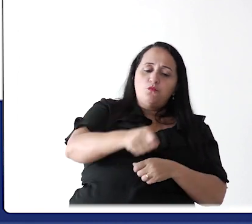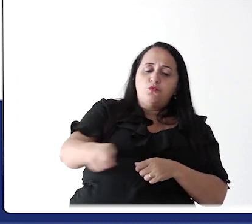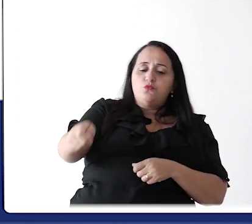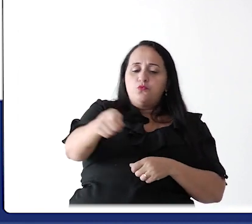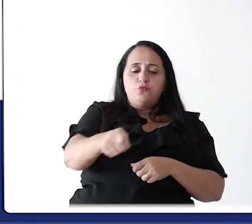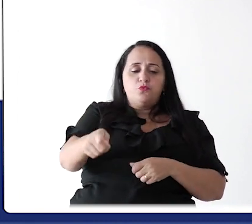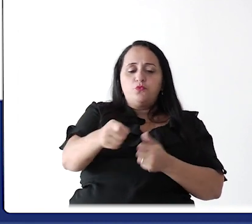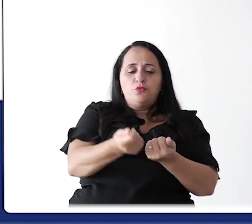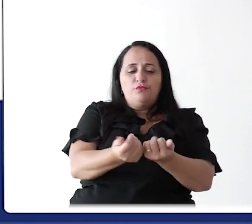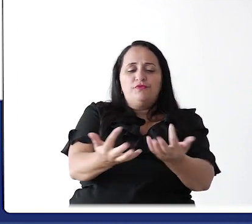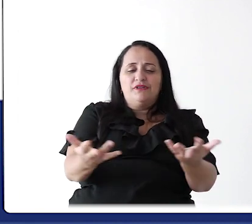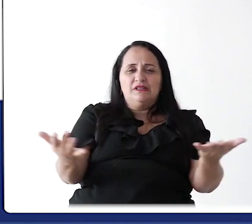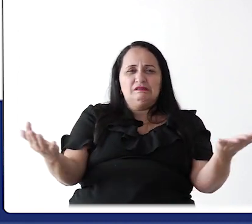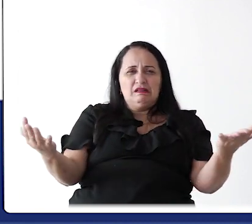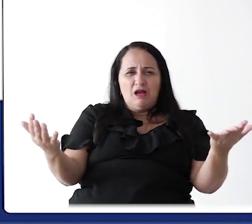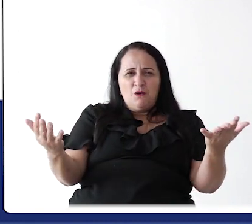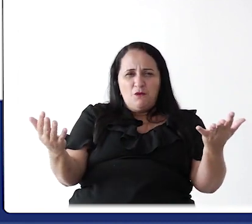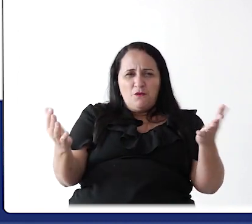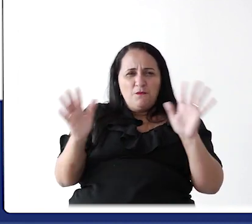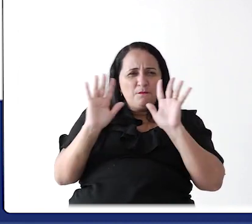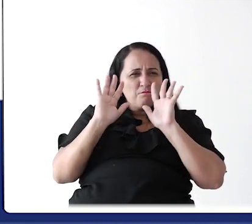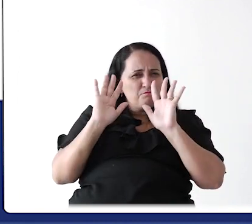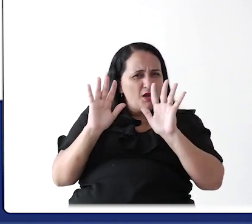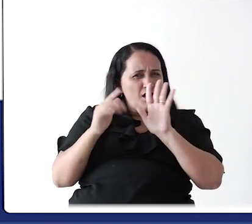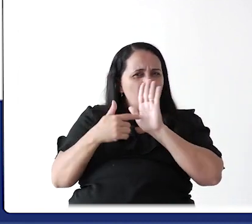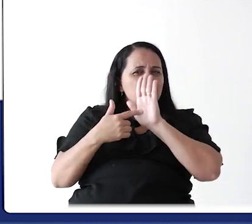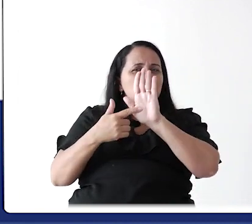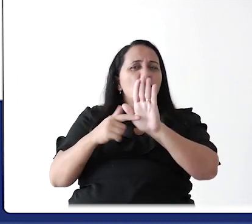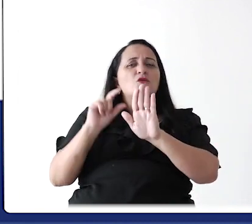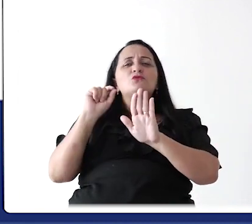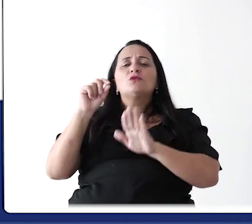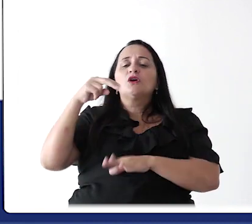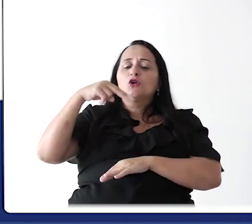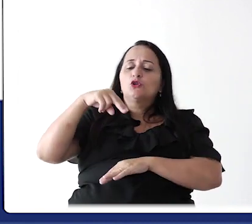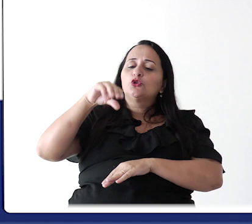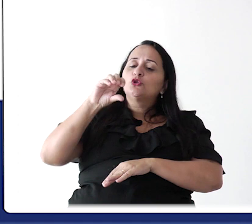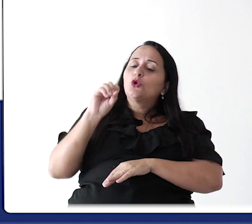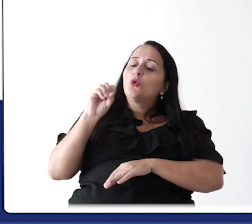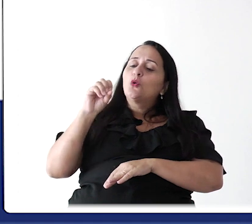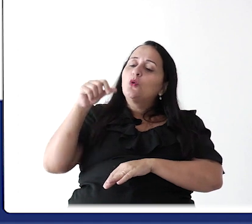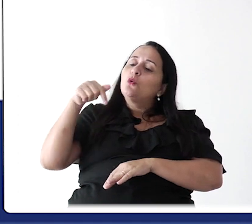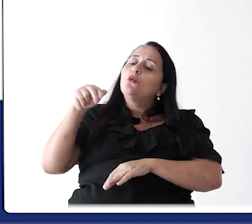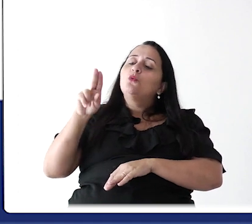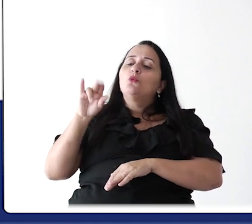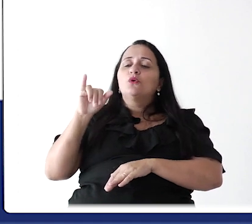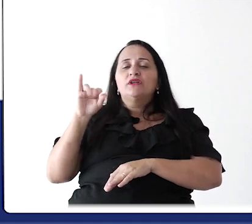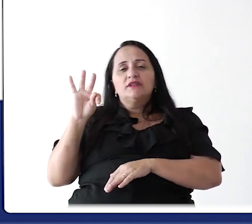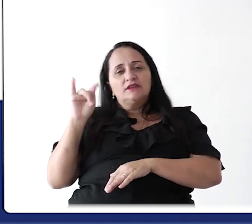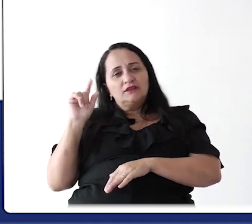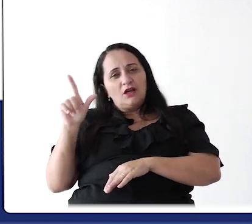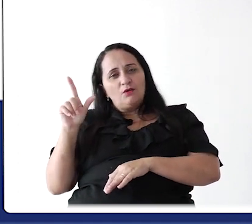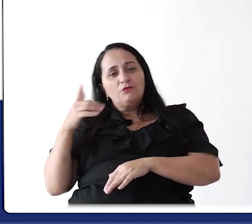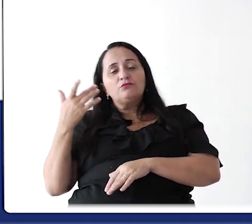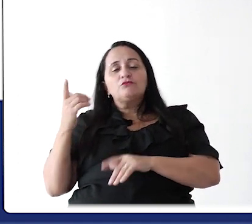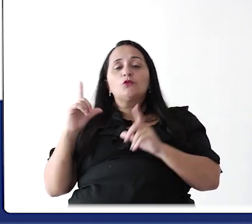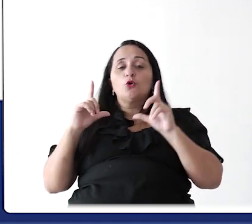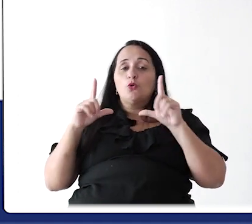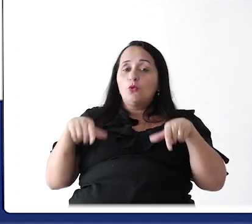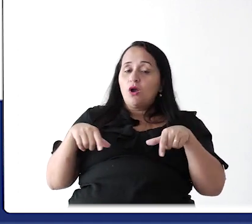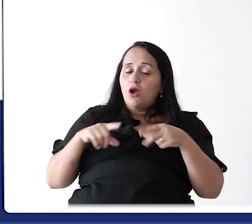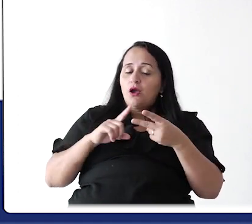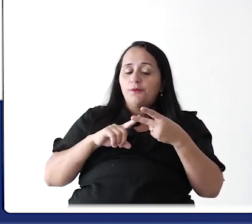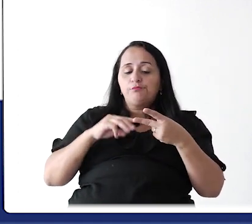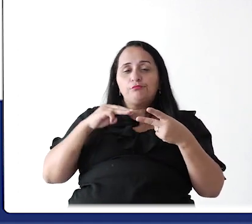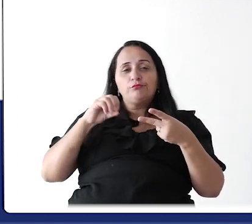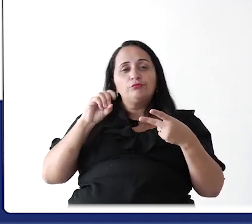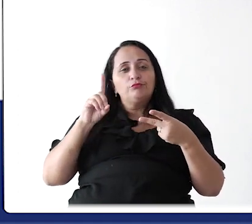sublinhada indica o quê? Letra A, lugar. Letra B, modo. Letra